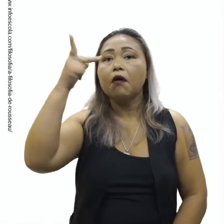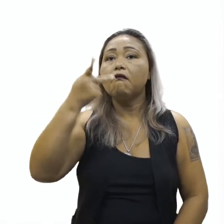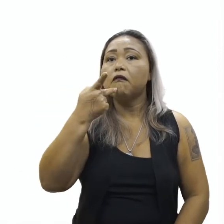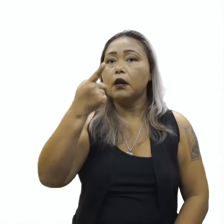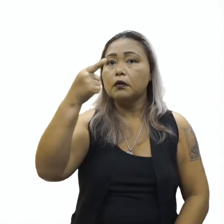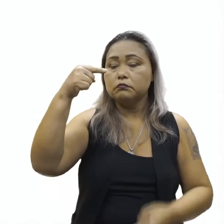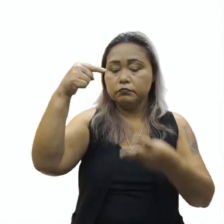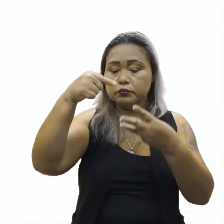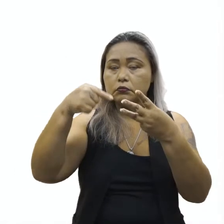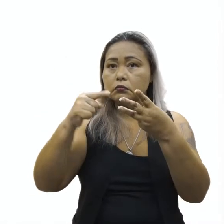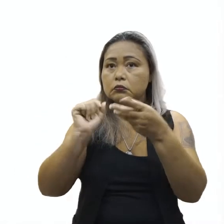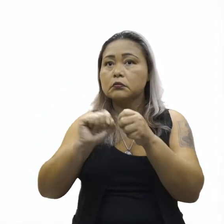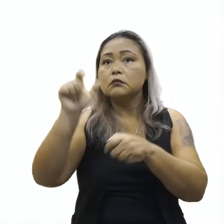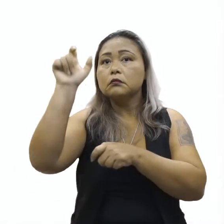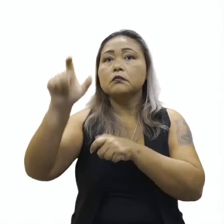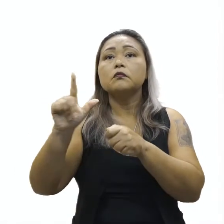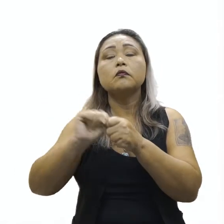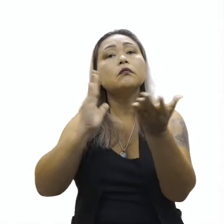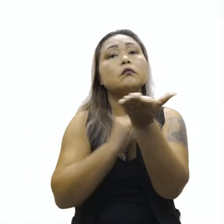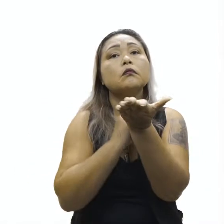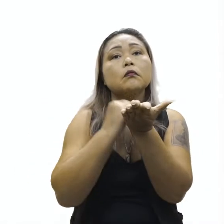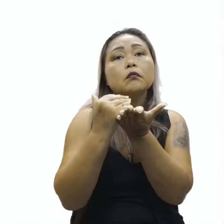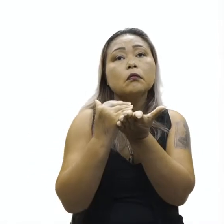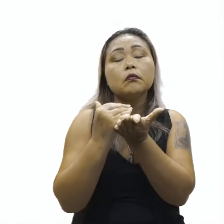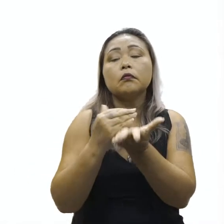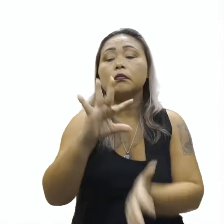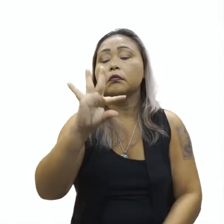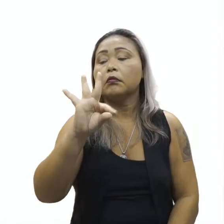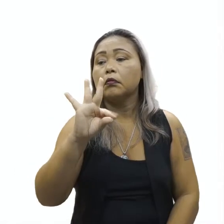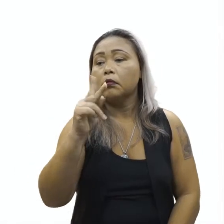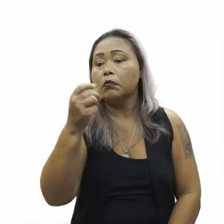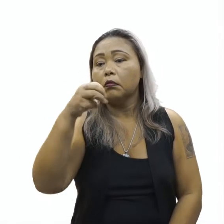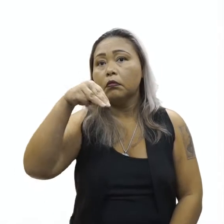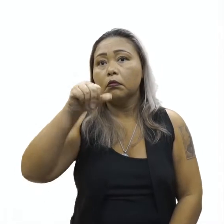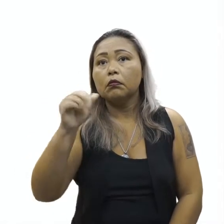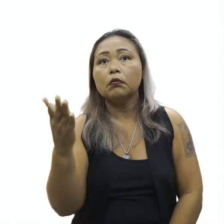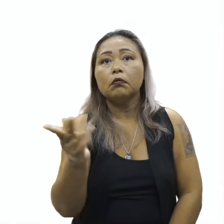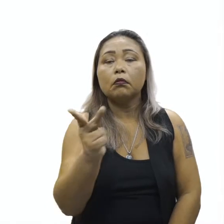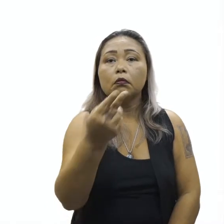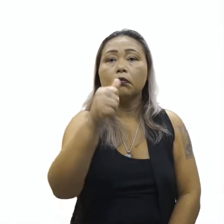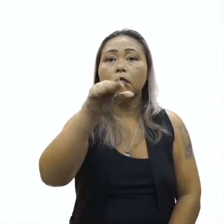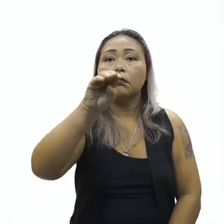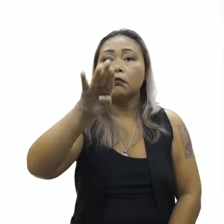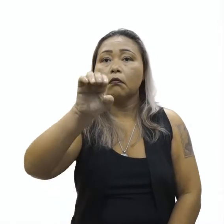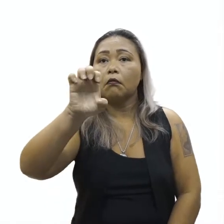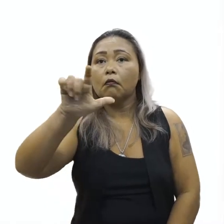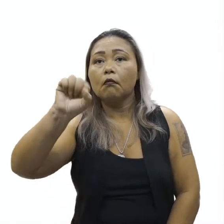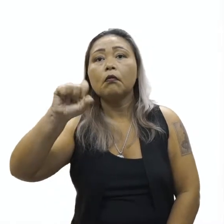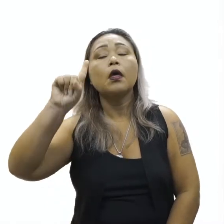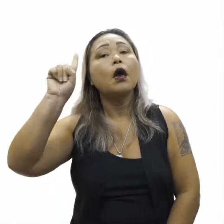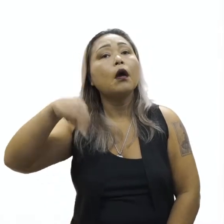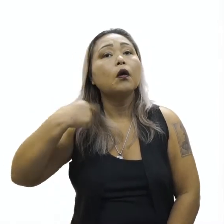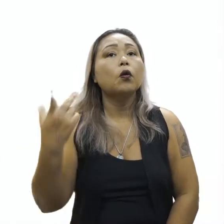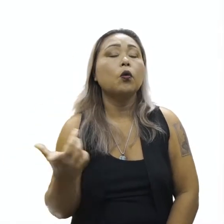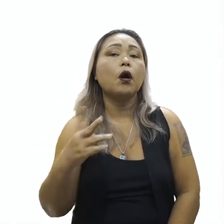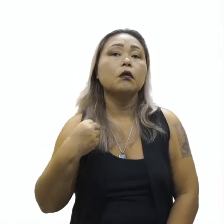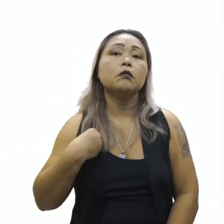bom? Vamos começar com Thomas Hobbes, né? Quem foi esse cara? Thomas Hobbes, ele viveu